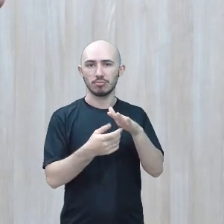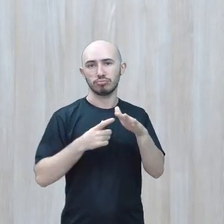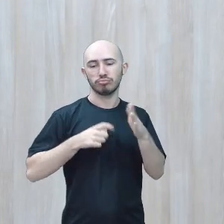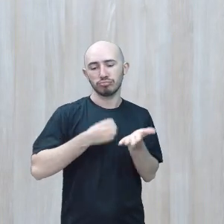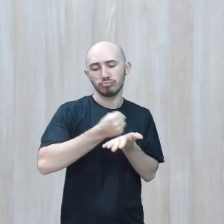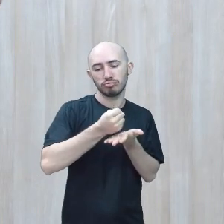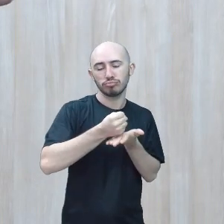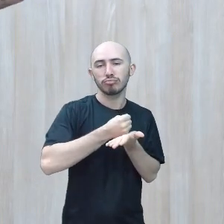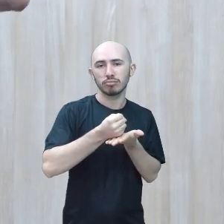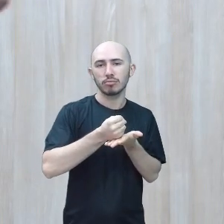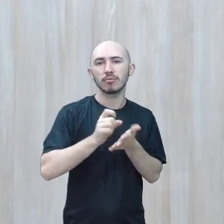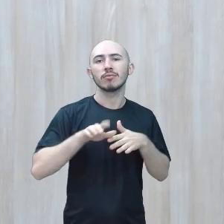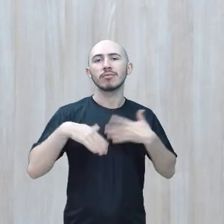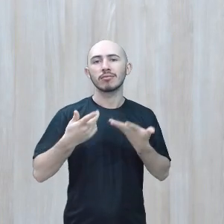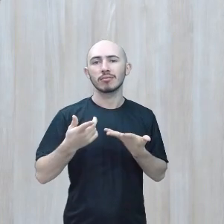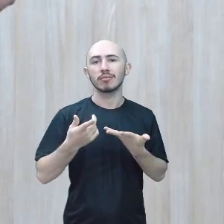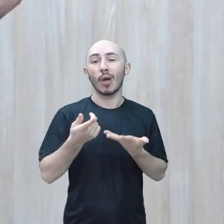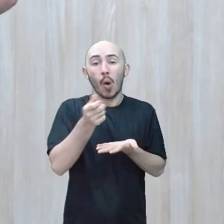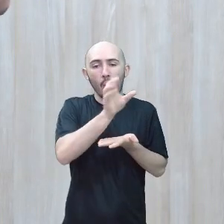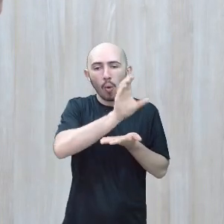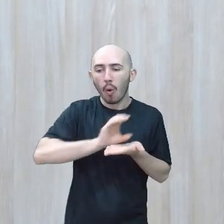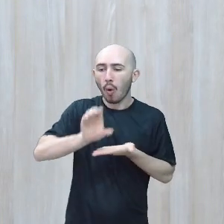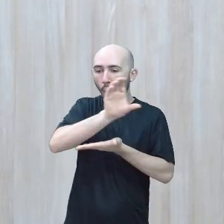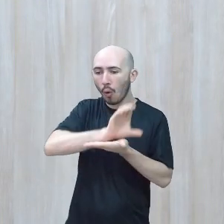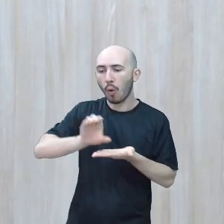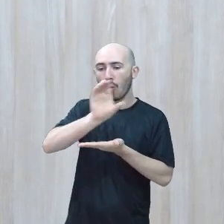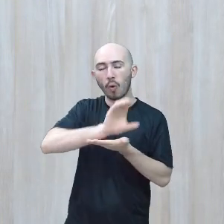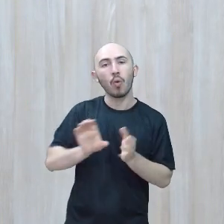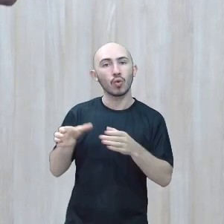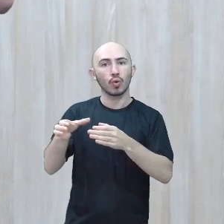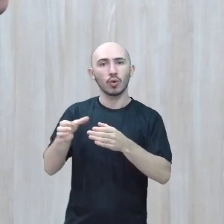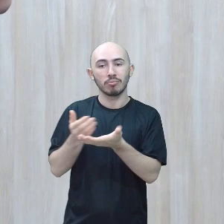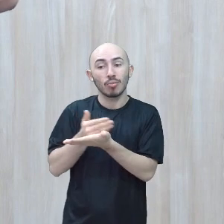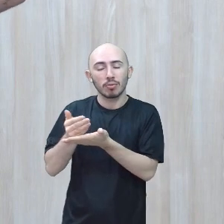ela injeta tanto dinheiro em você,